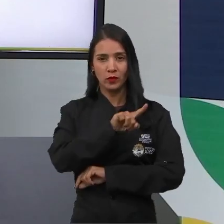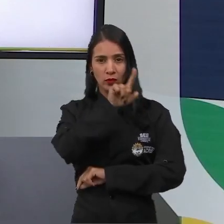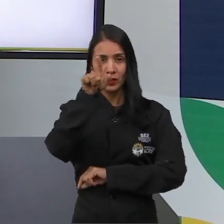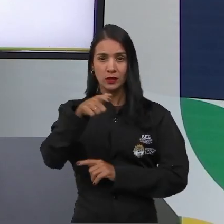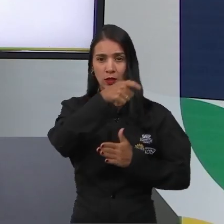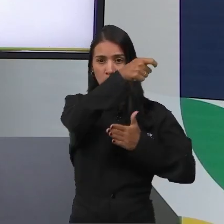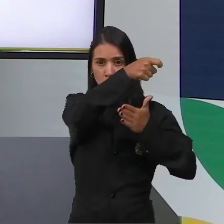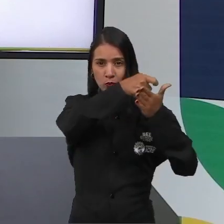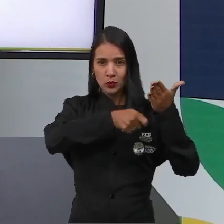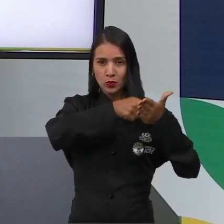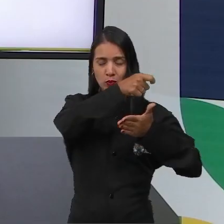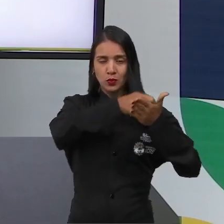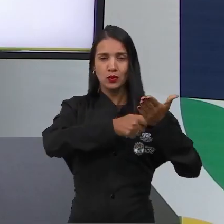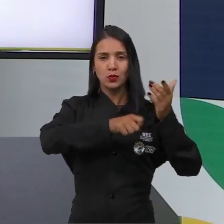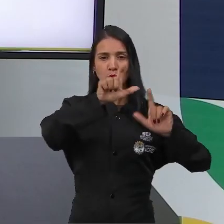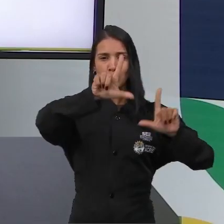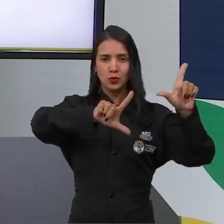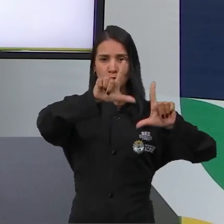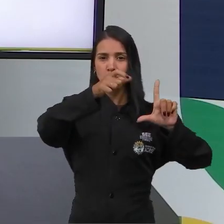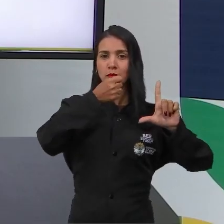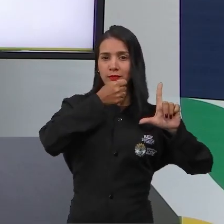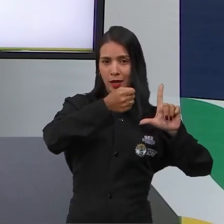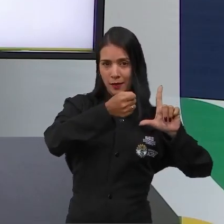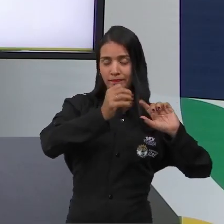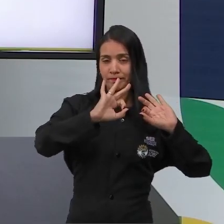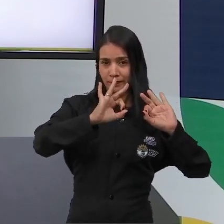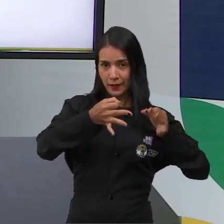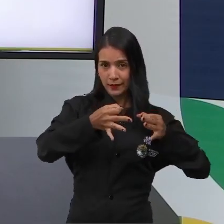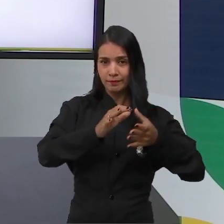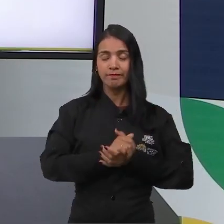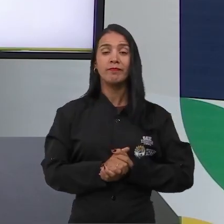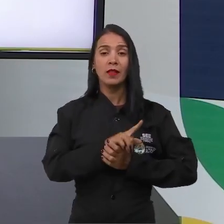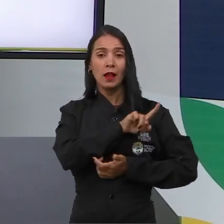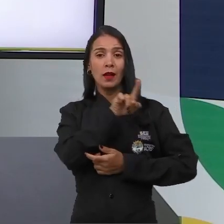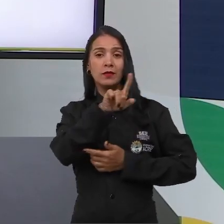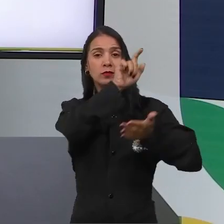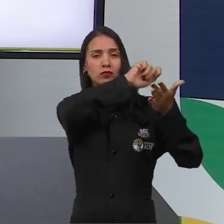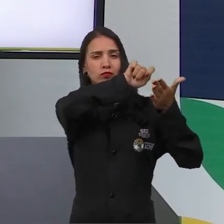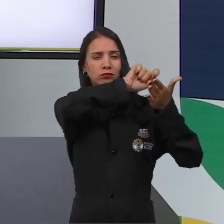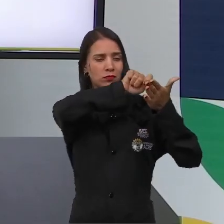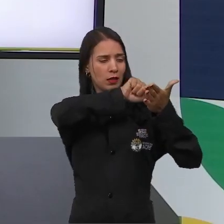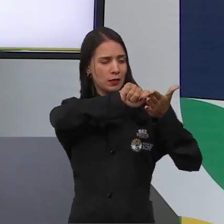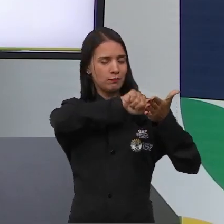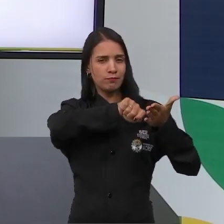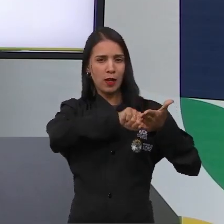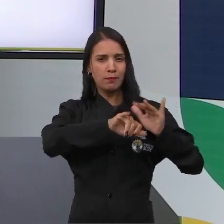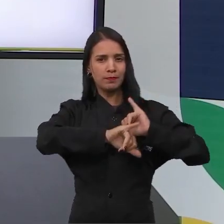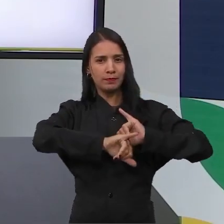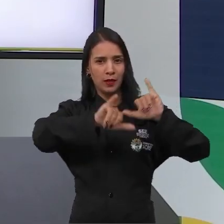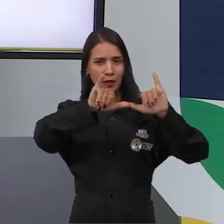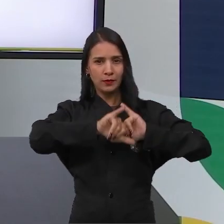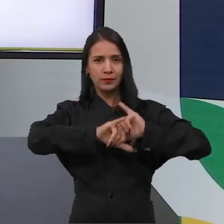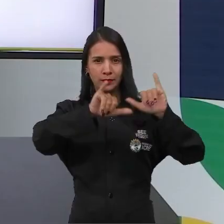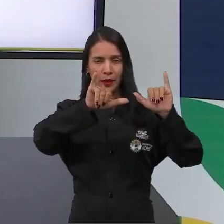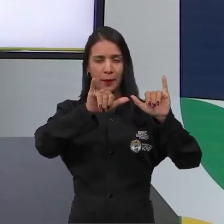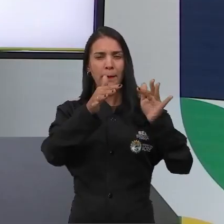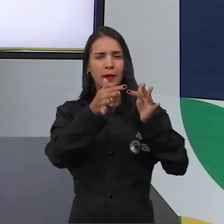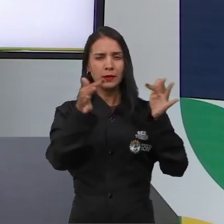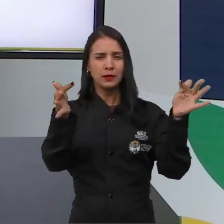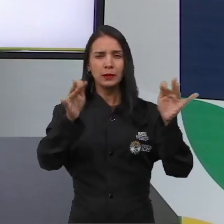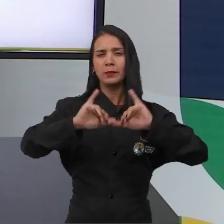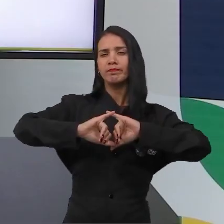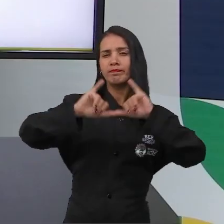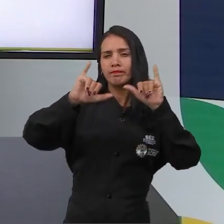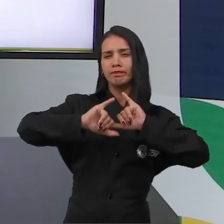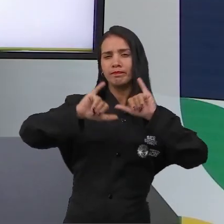de um jornal, de uma revista, e você vai escrever uma reportagem ou você vai escrever uma notícia. Vou ser mais simples, você vai escrever